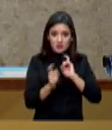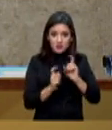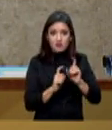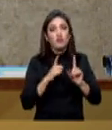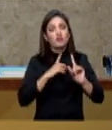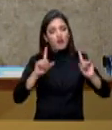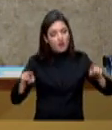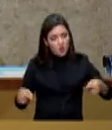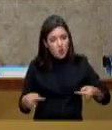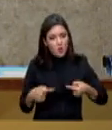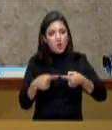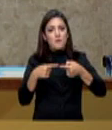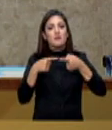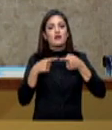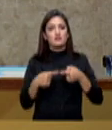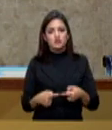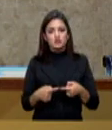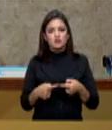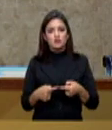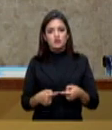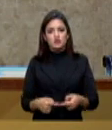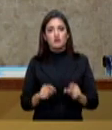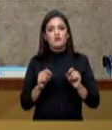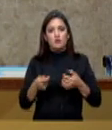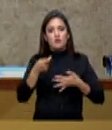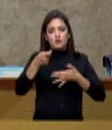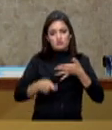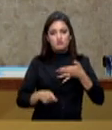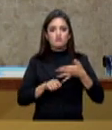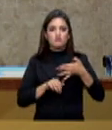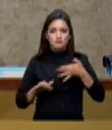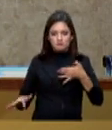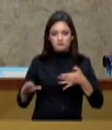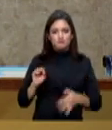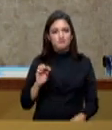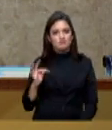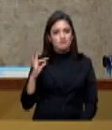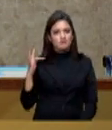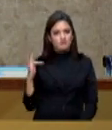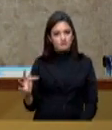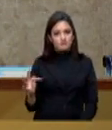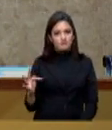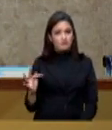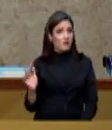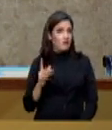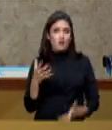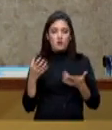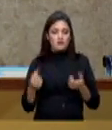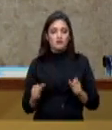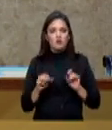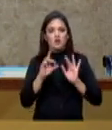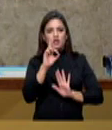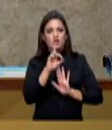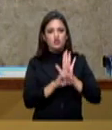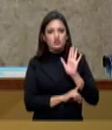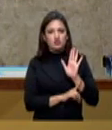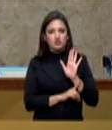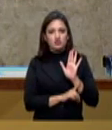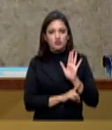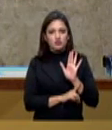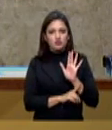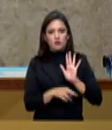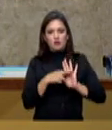compatível com a jurisprudência do supremo que nega a ideia de direito a regime